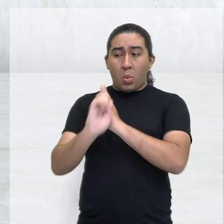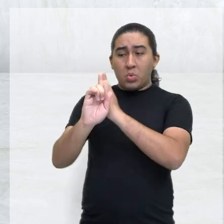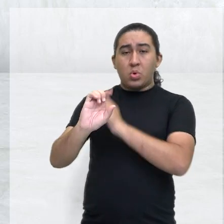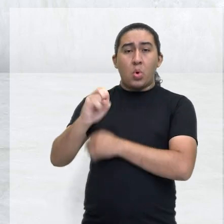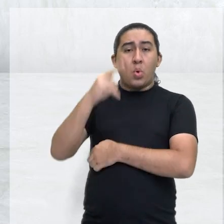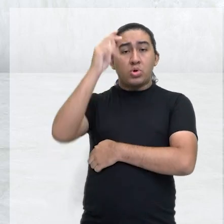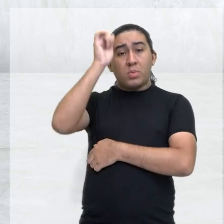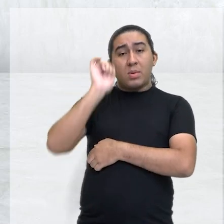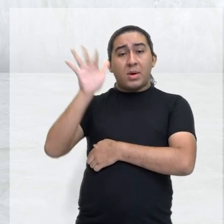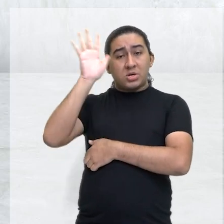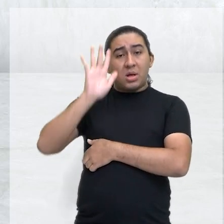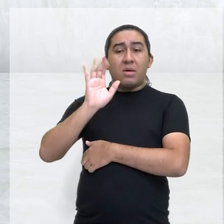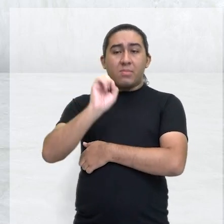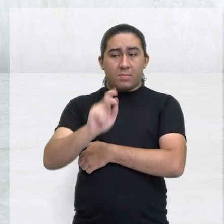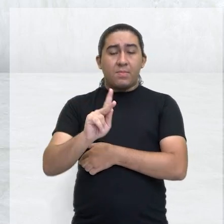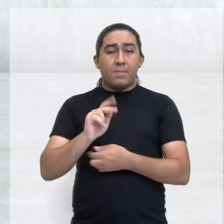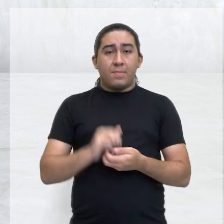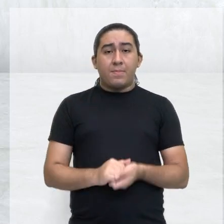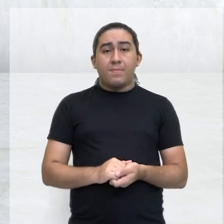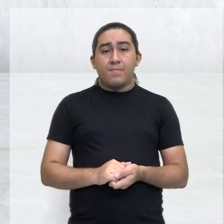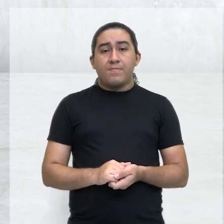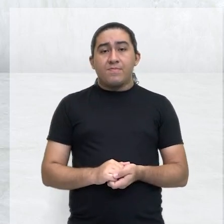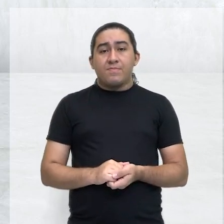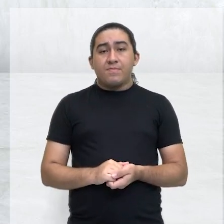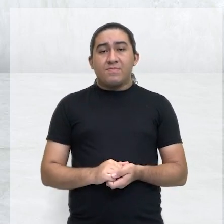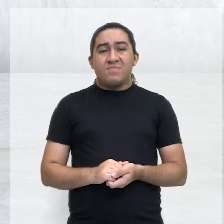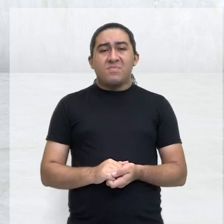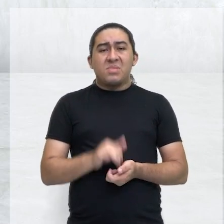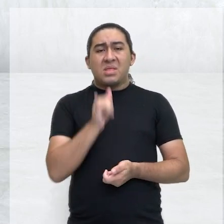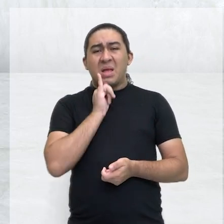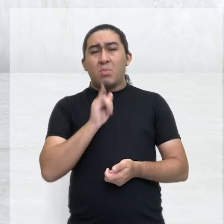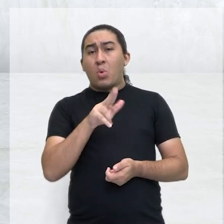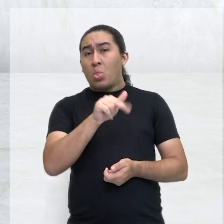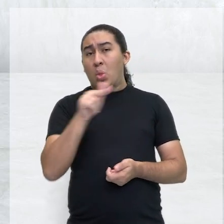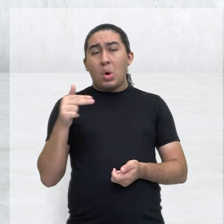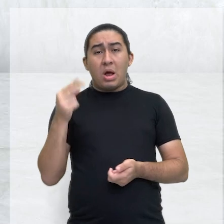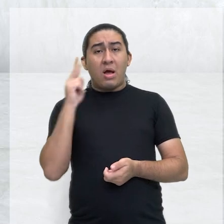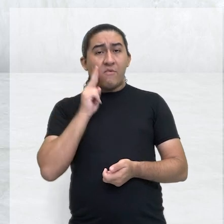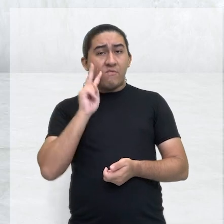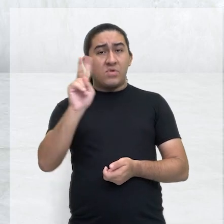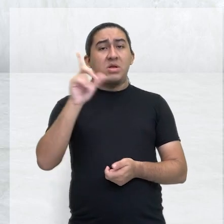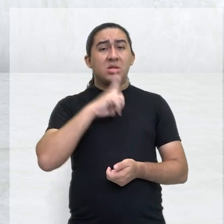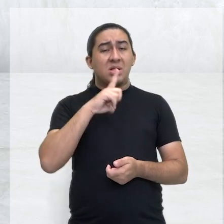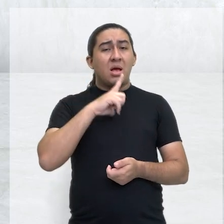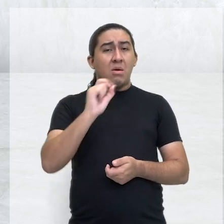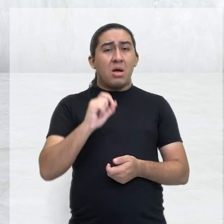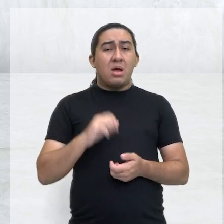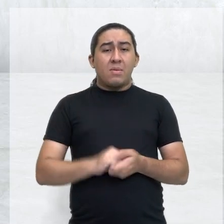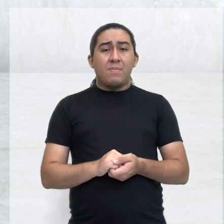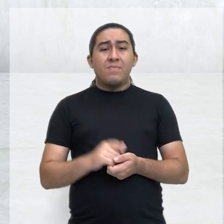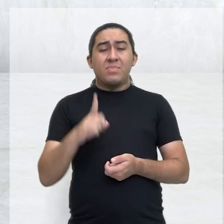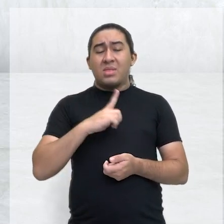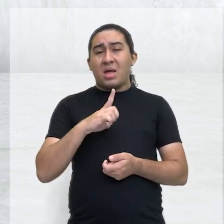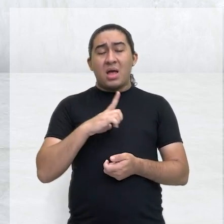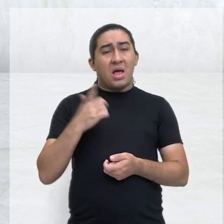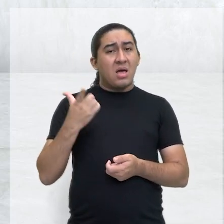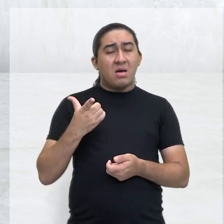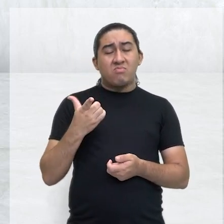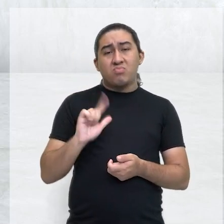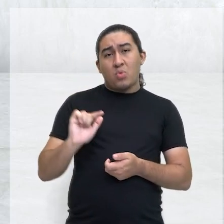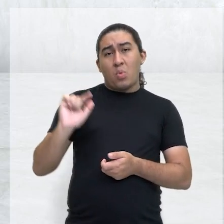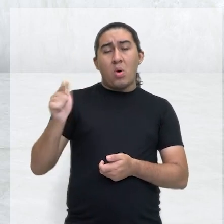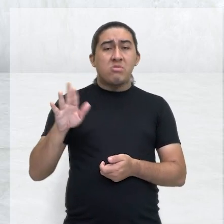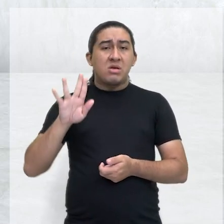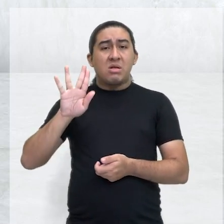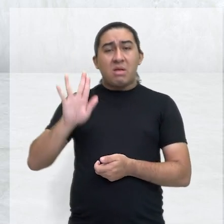cotidiano ou no meu imaginário. Certo? Eu nunca vi uma nave espacial, eu nunca vi um ET,